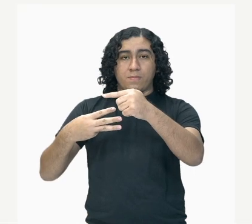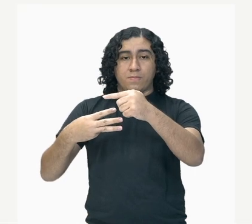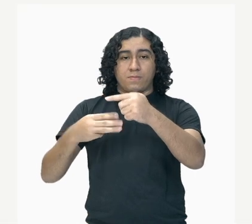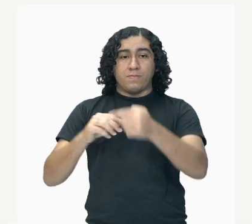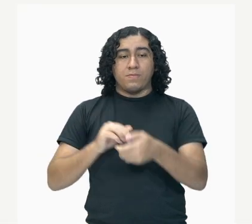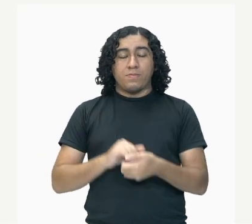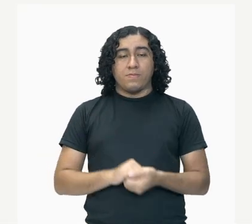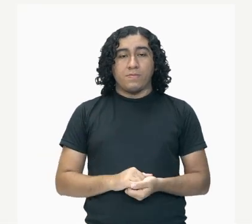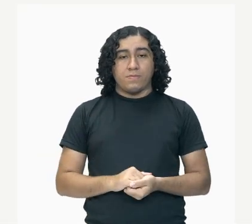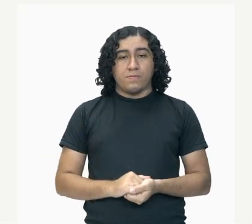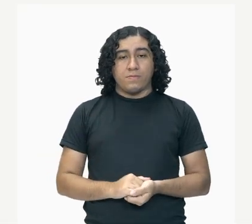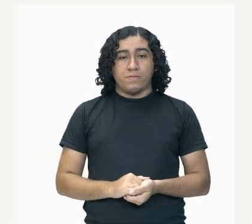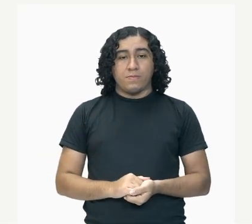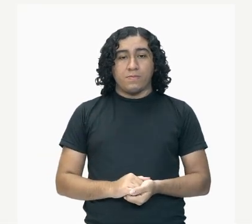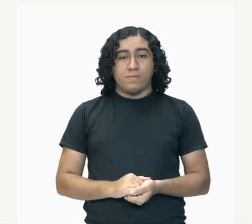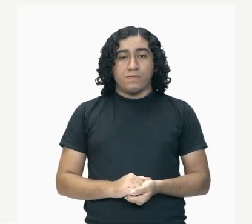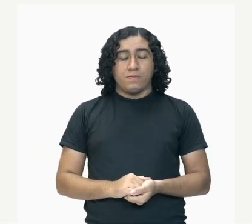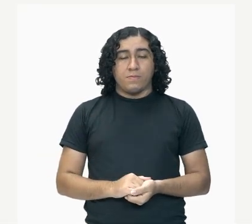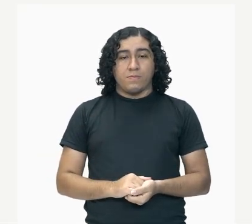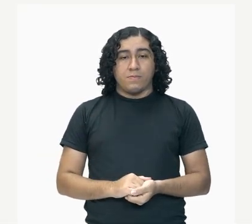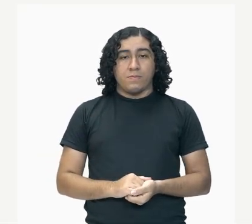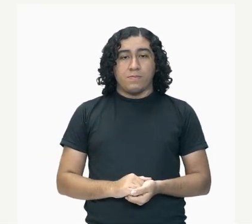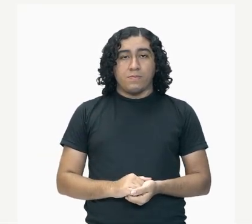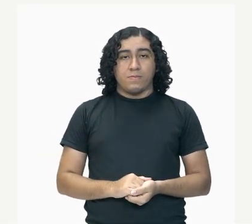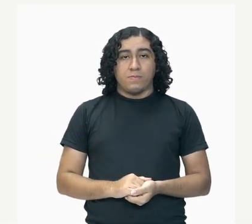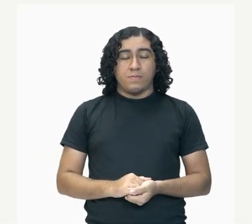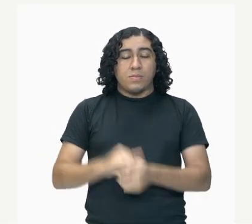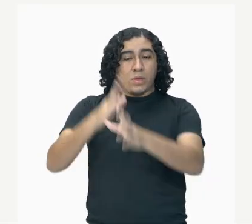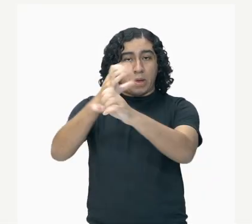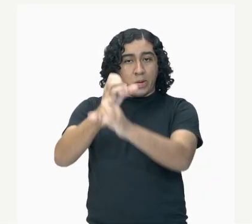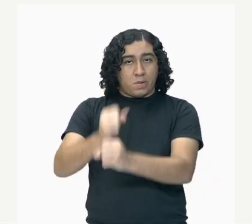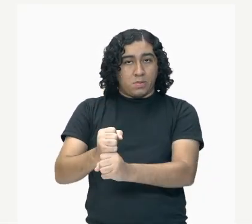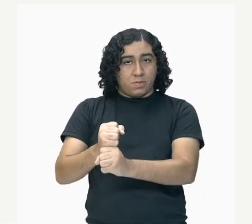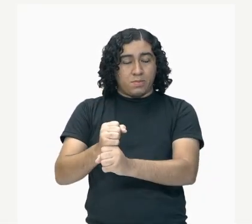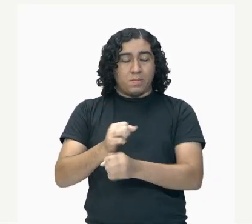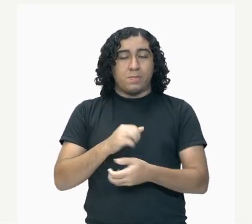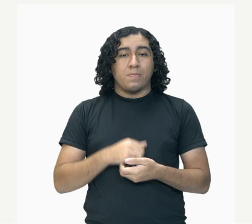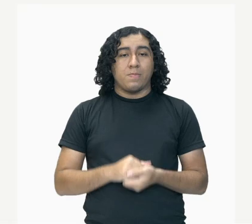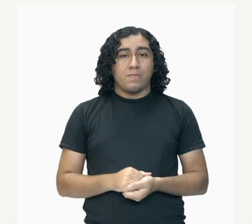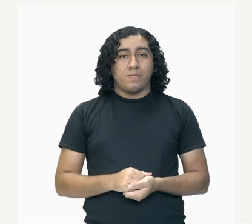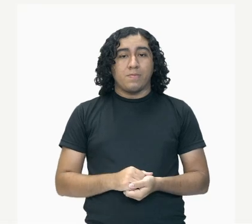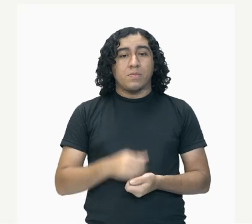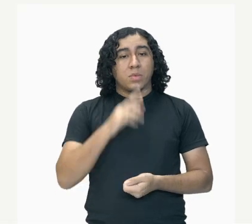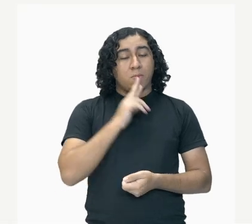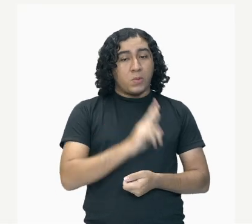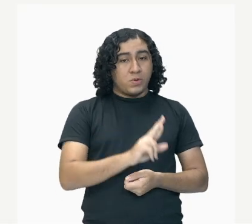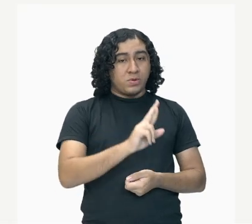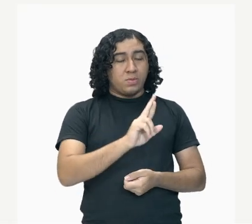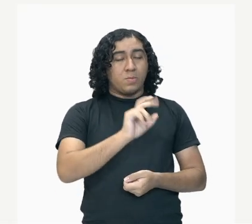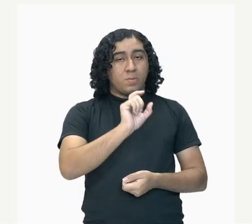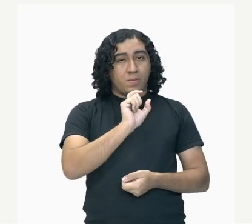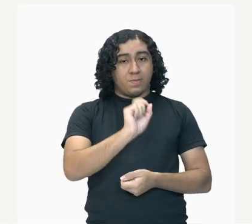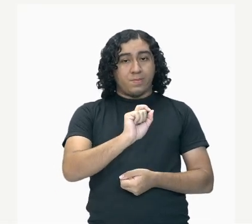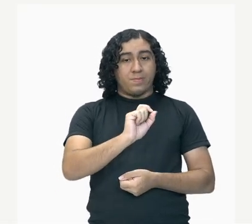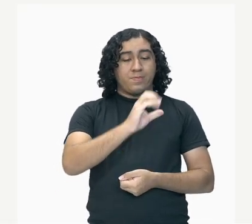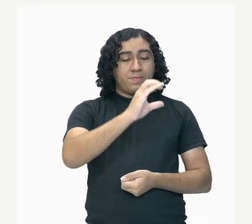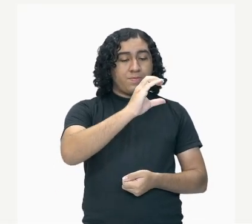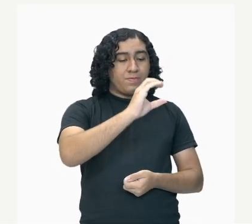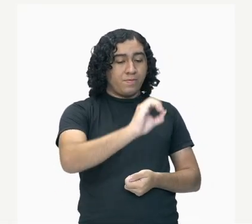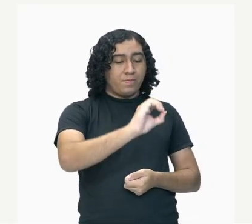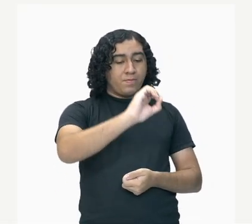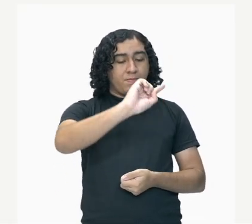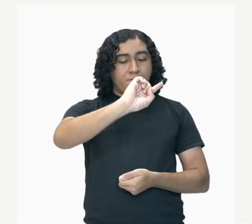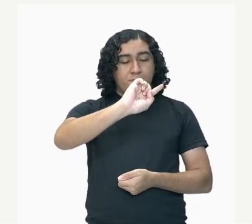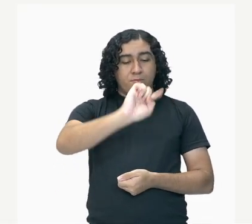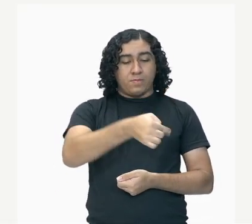é igual a 5 di por 3 aí fazendo essa Divisão a gente encontra que a densidade linear de massa desta